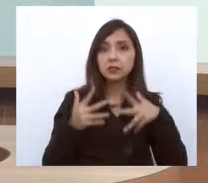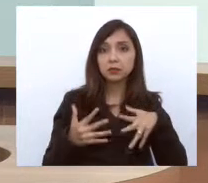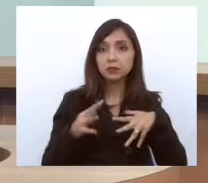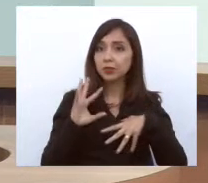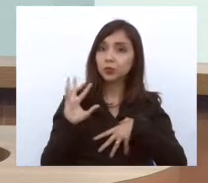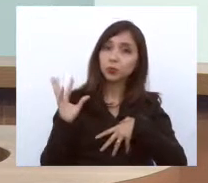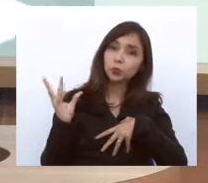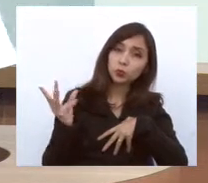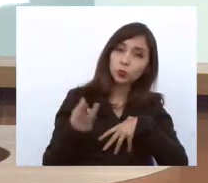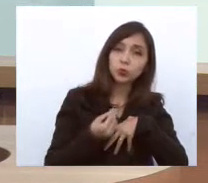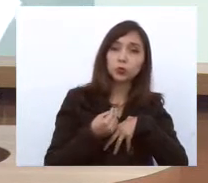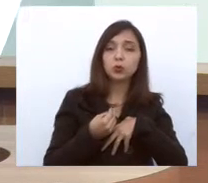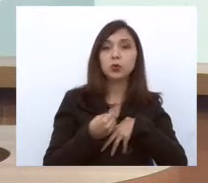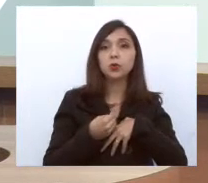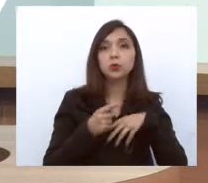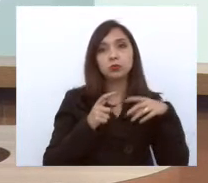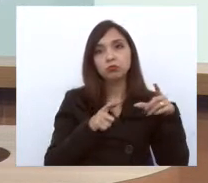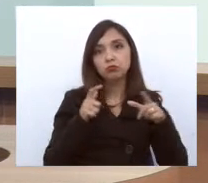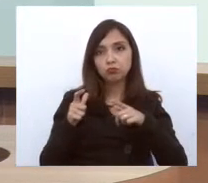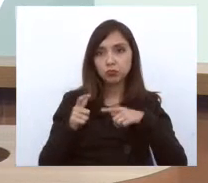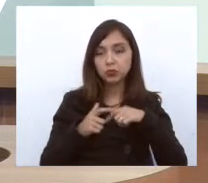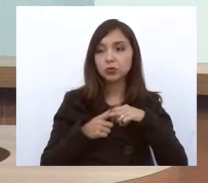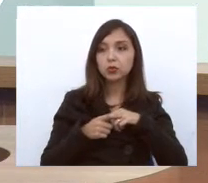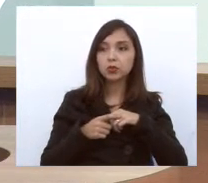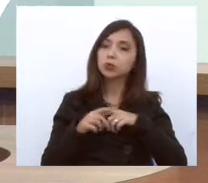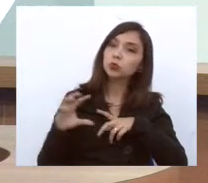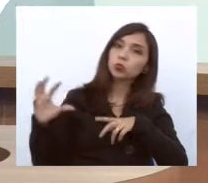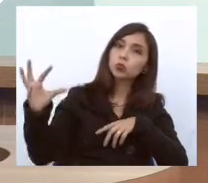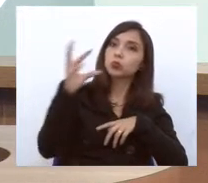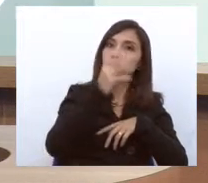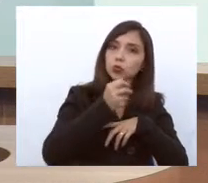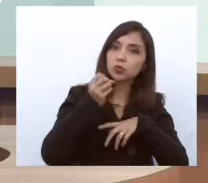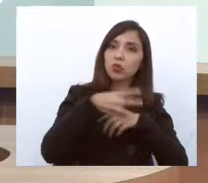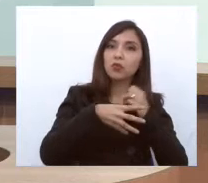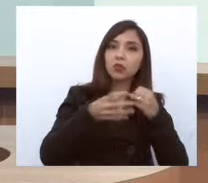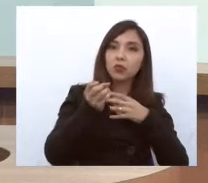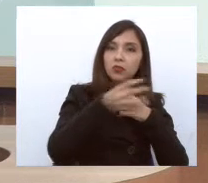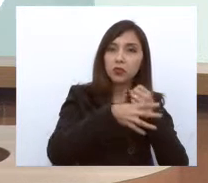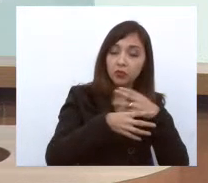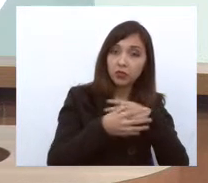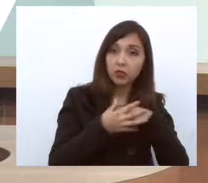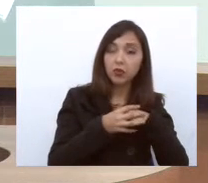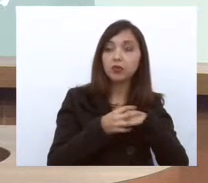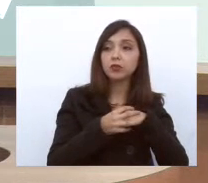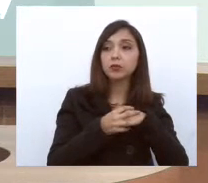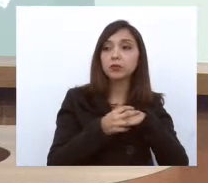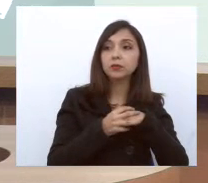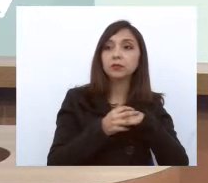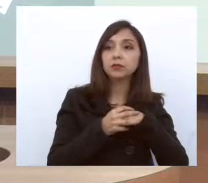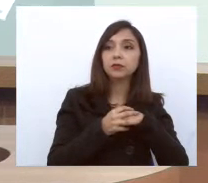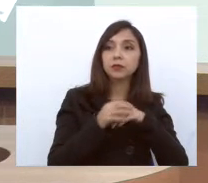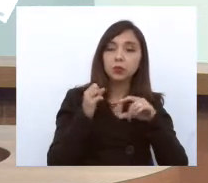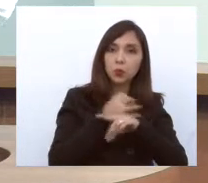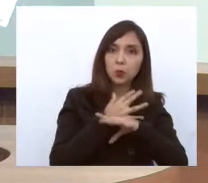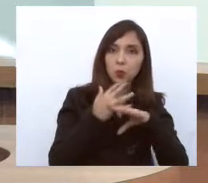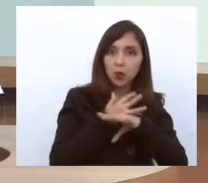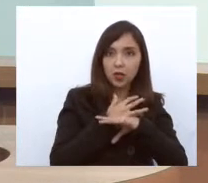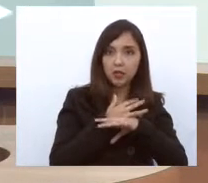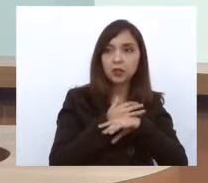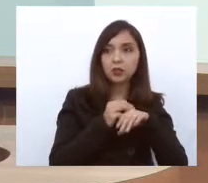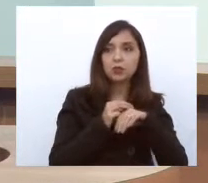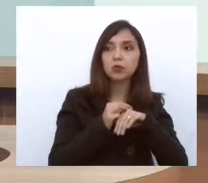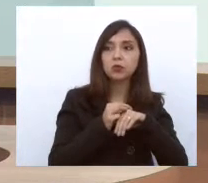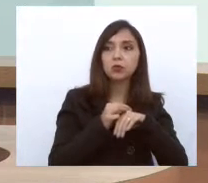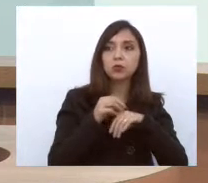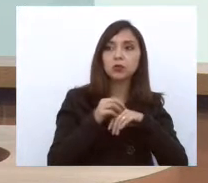todas as edificações, entendeu? Todas as novas edificações residenciais, comerciais, de Guarulhos, verticais